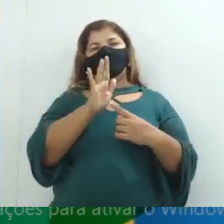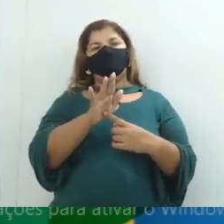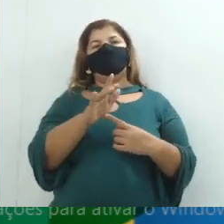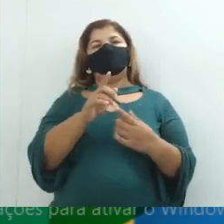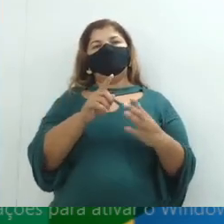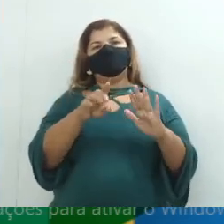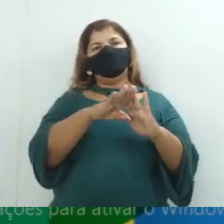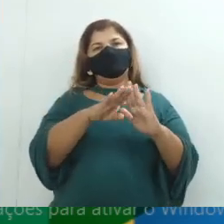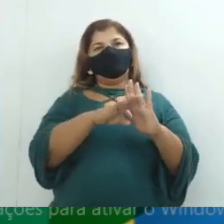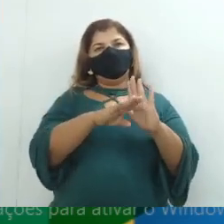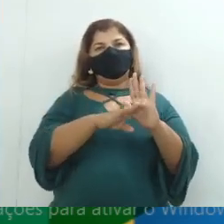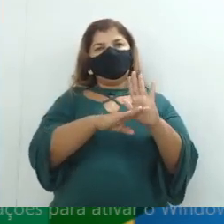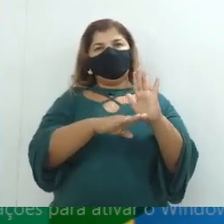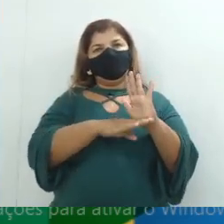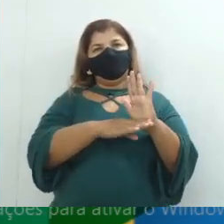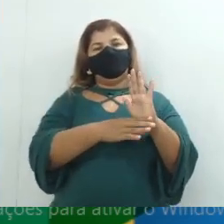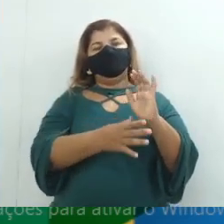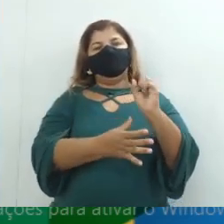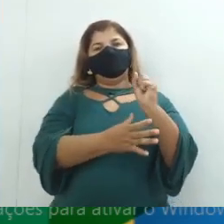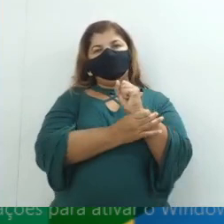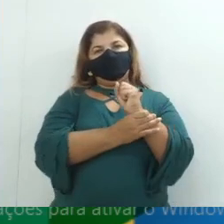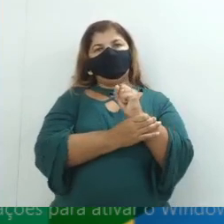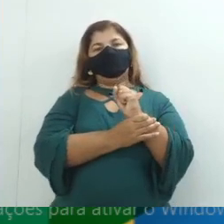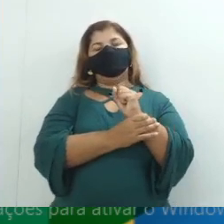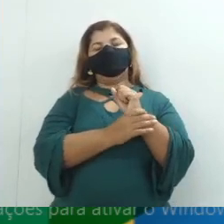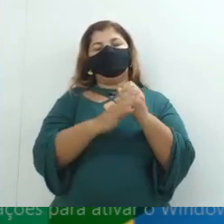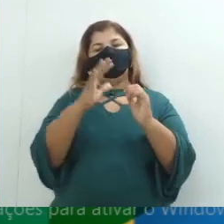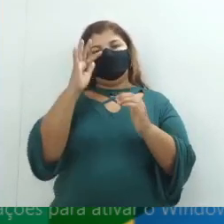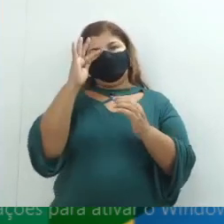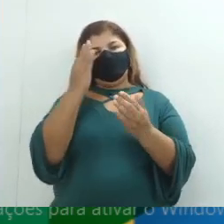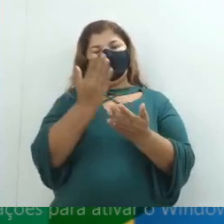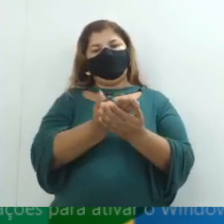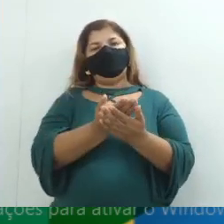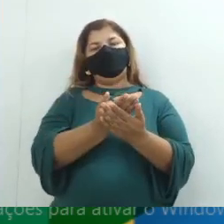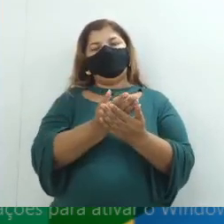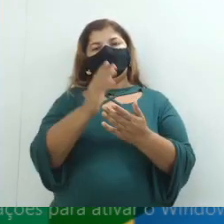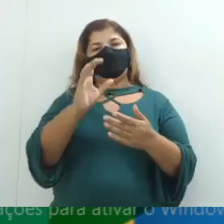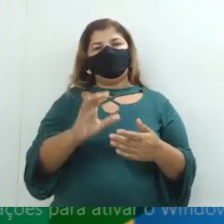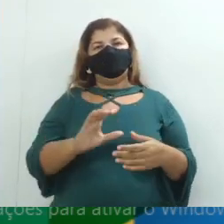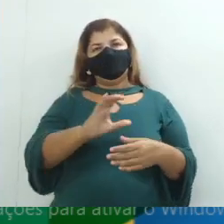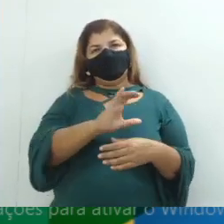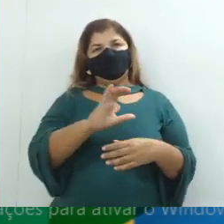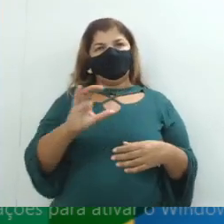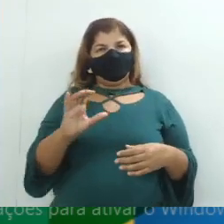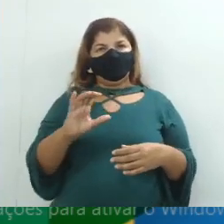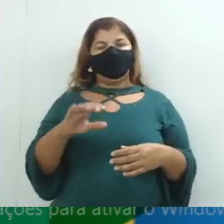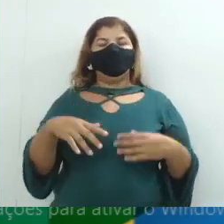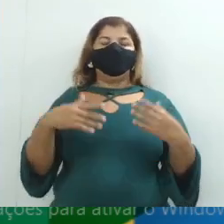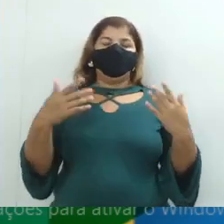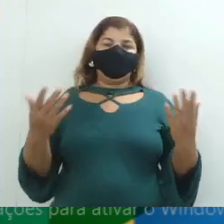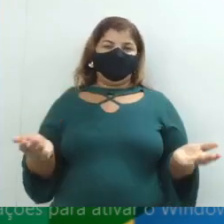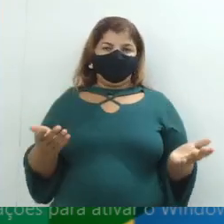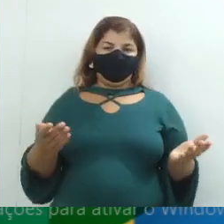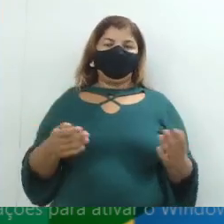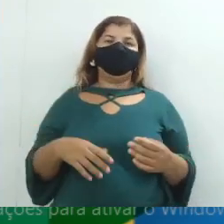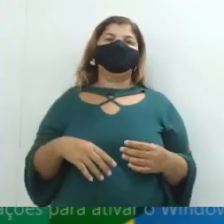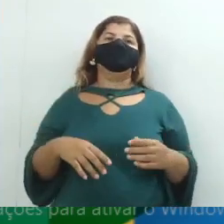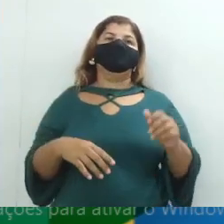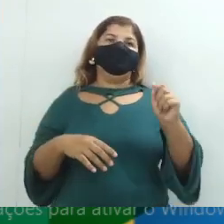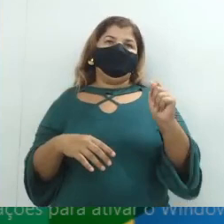para assegurar a unidade da fé católica. Entre essas decisões, a de, letra A,